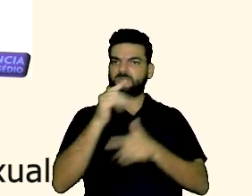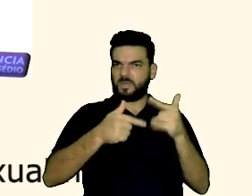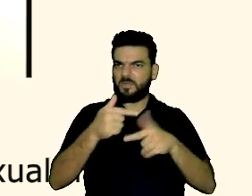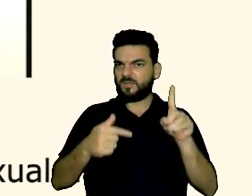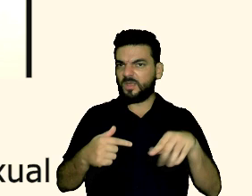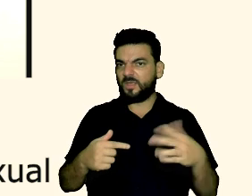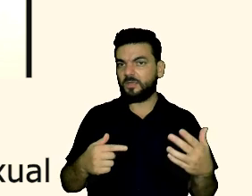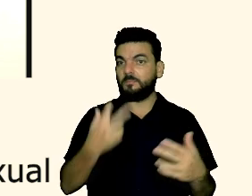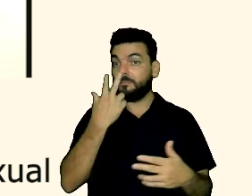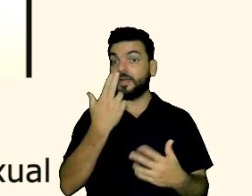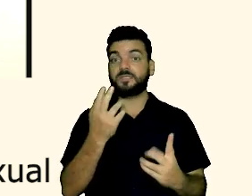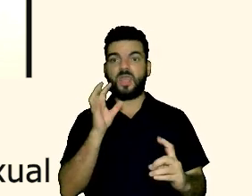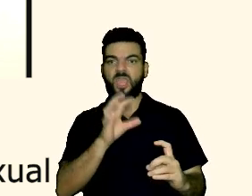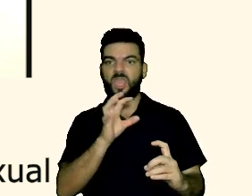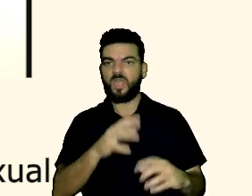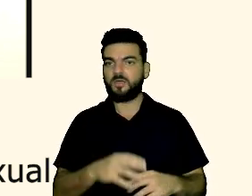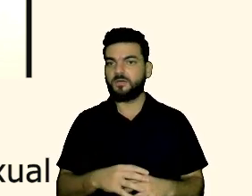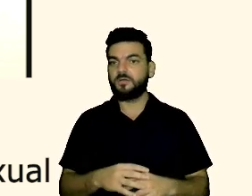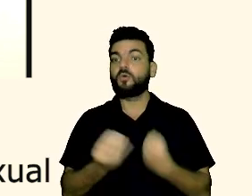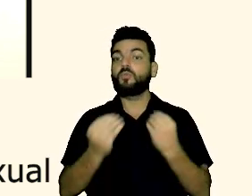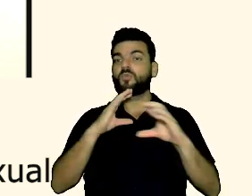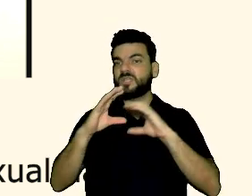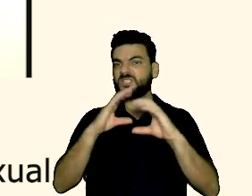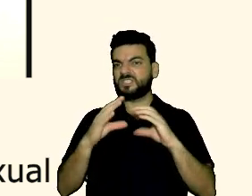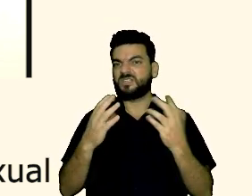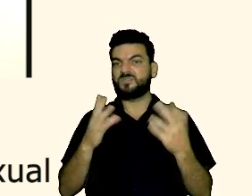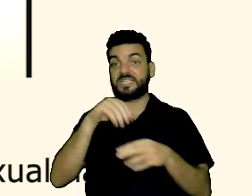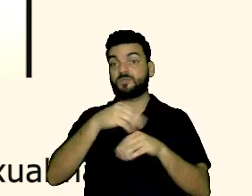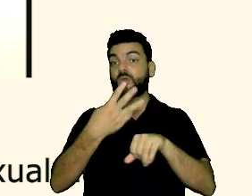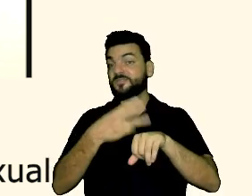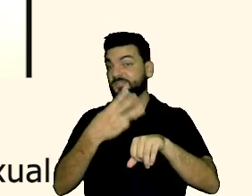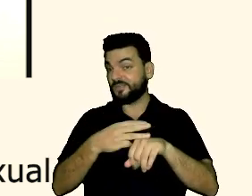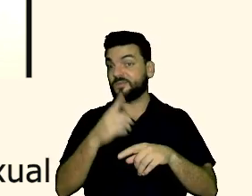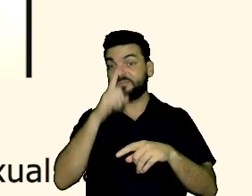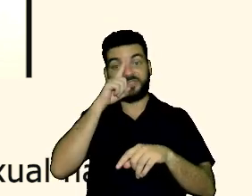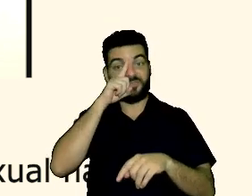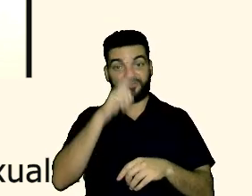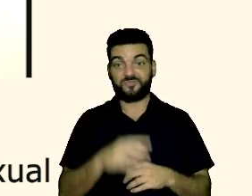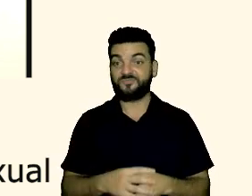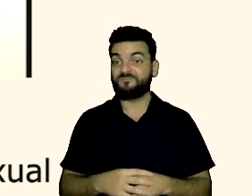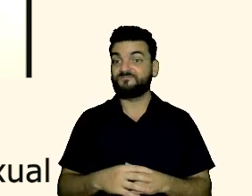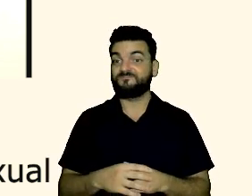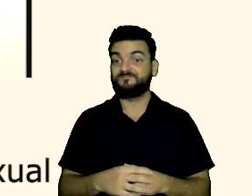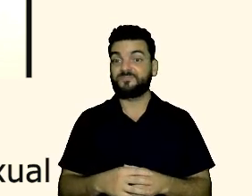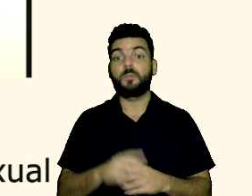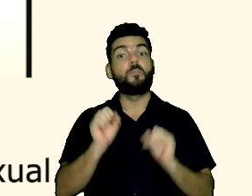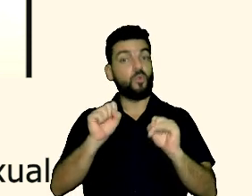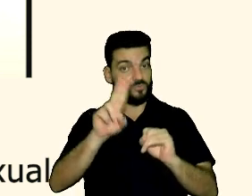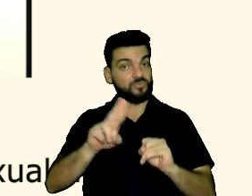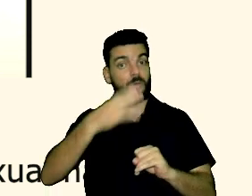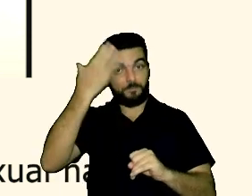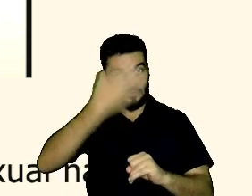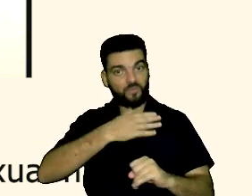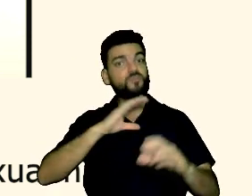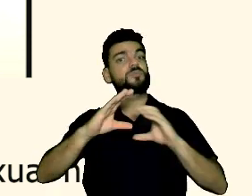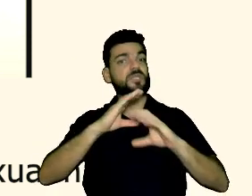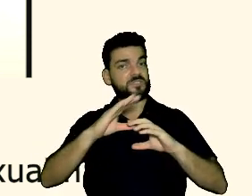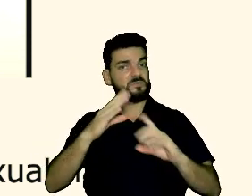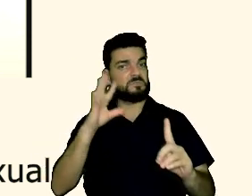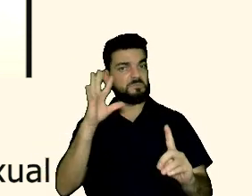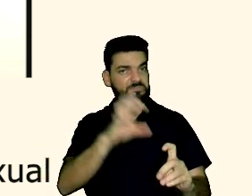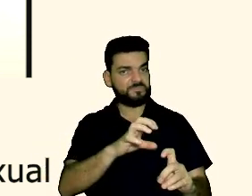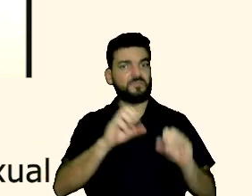WhatsApp, a ponto de ser meio de prova na comunicação entre um professor e um aluno, onde ele pede um trabalho, ele